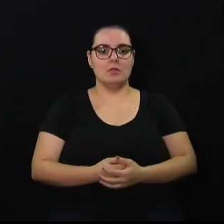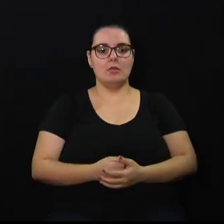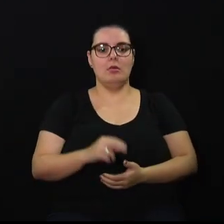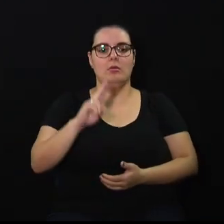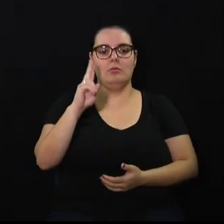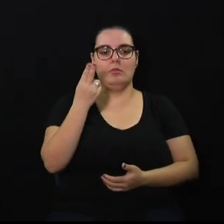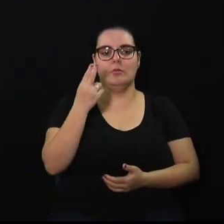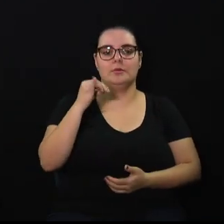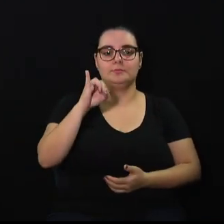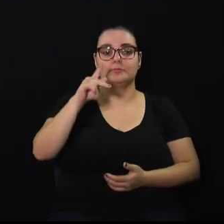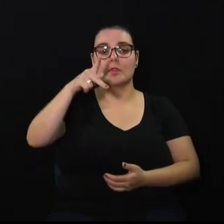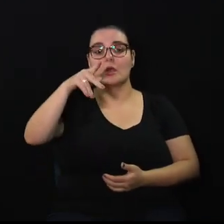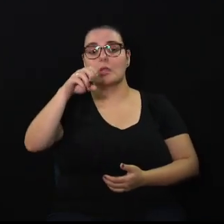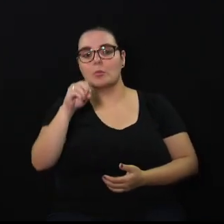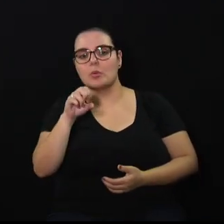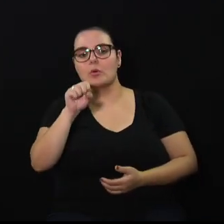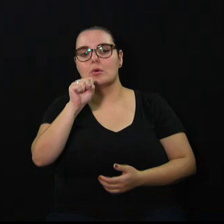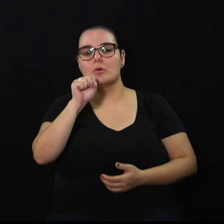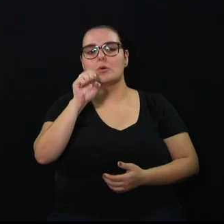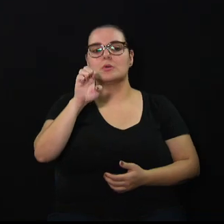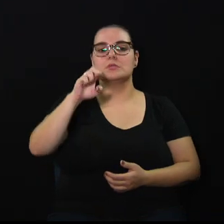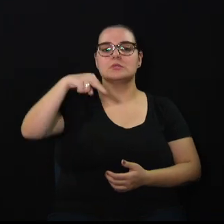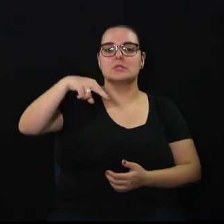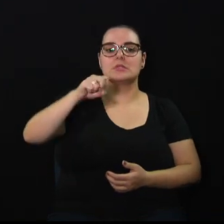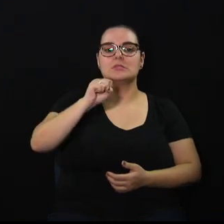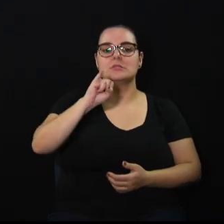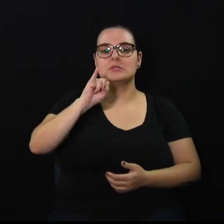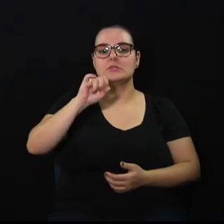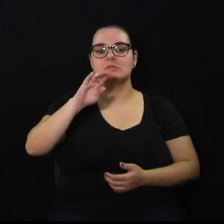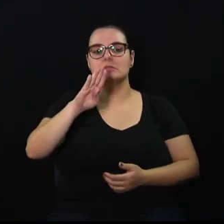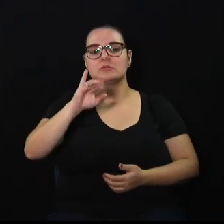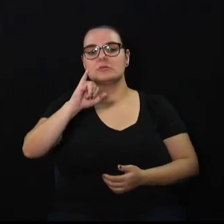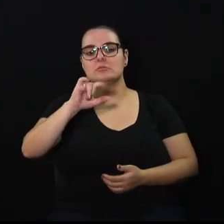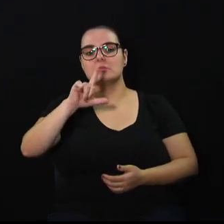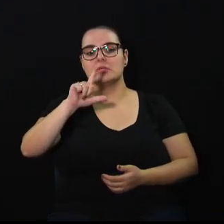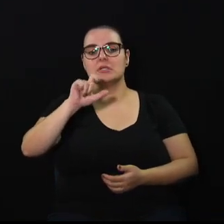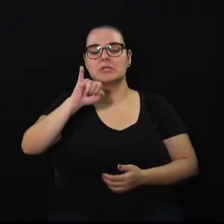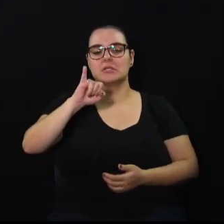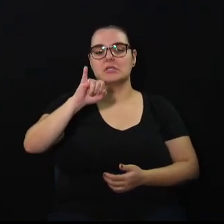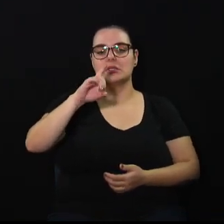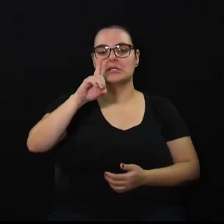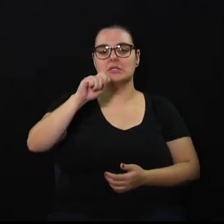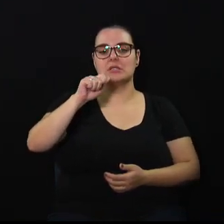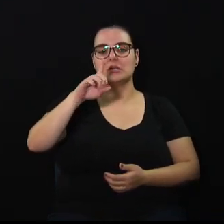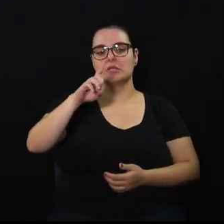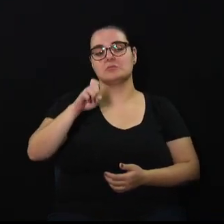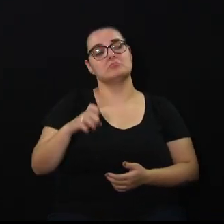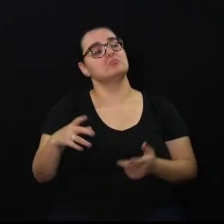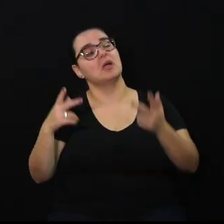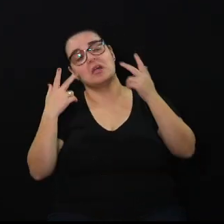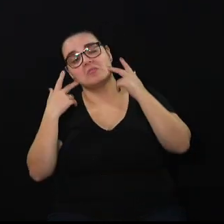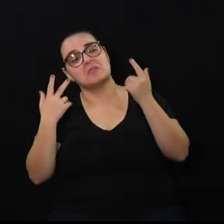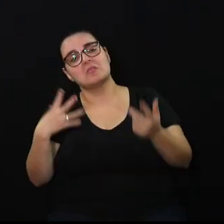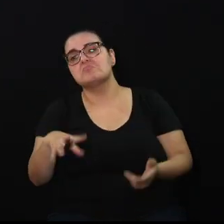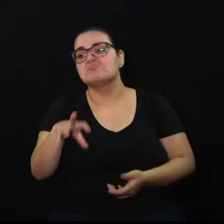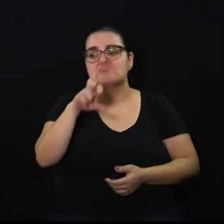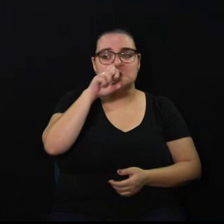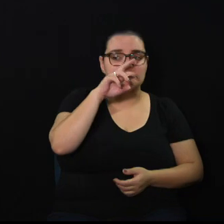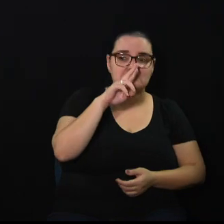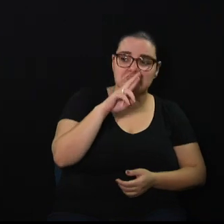aquele autista de que não faz conta não faz conta de tantas dessas decisões barulhos de ficheiros